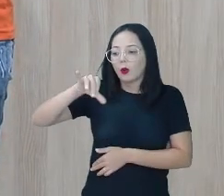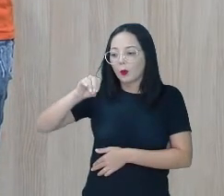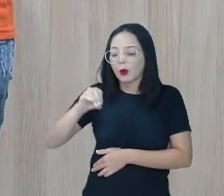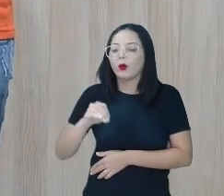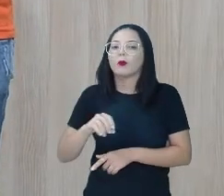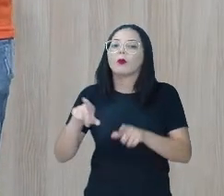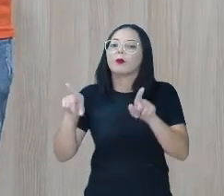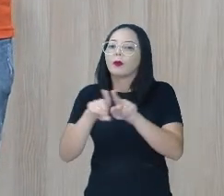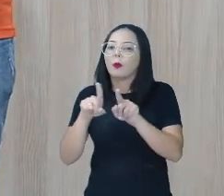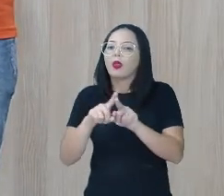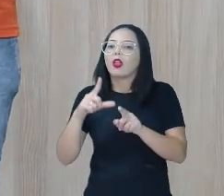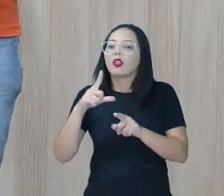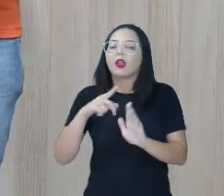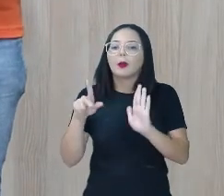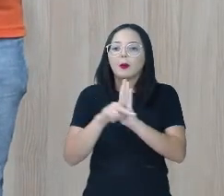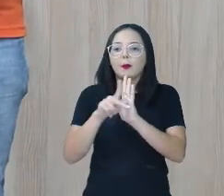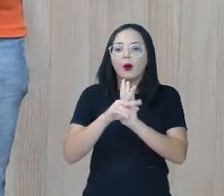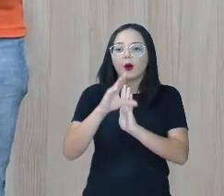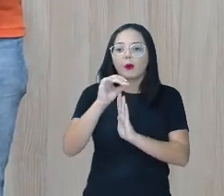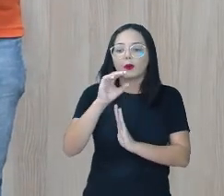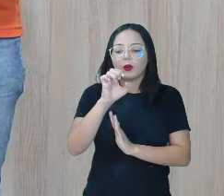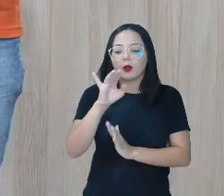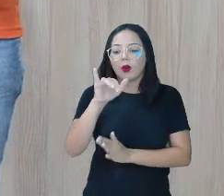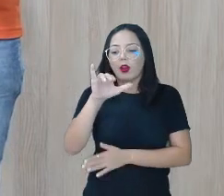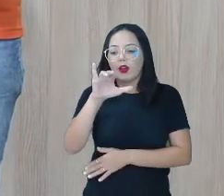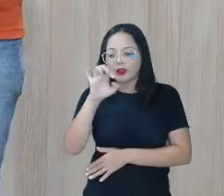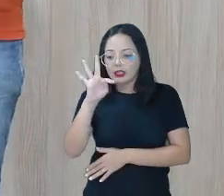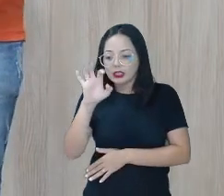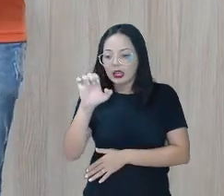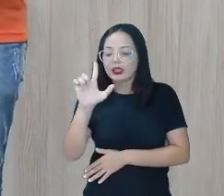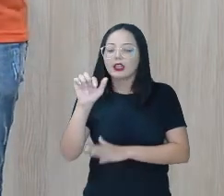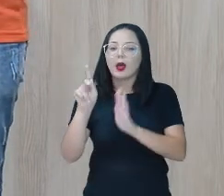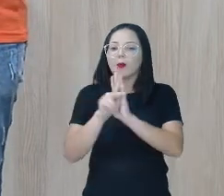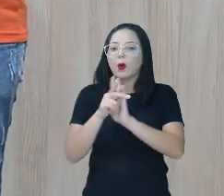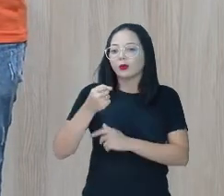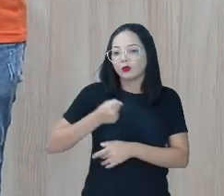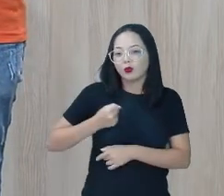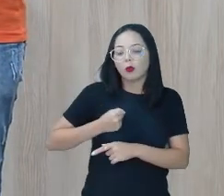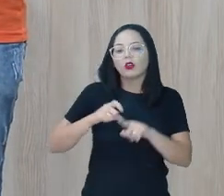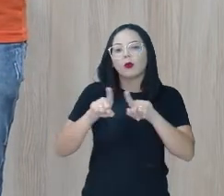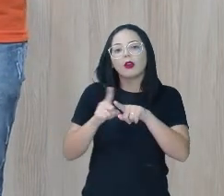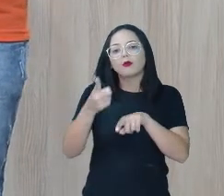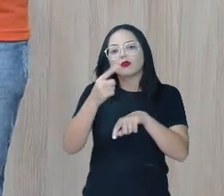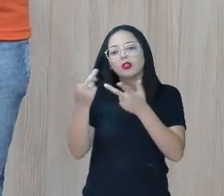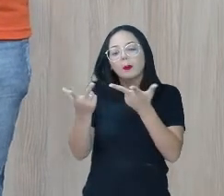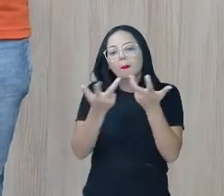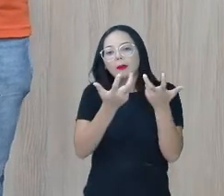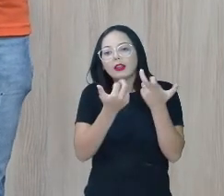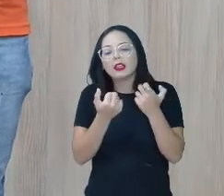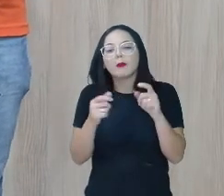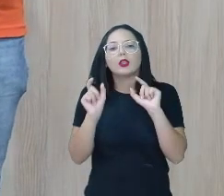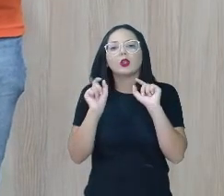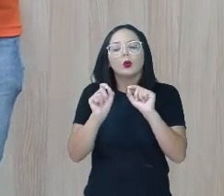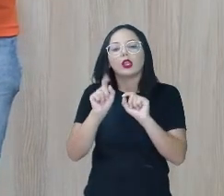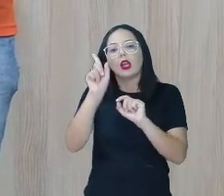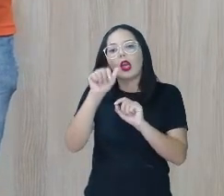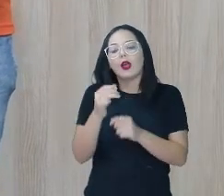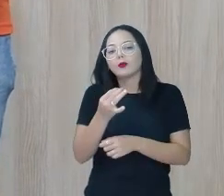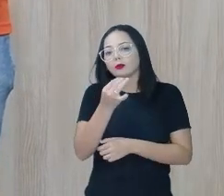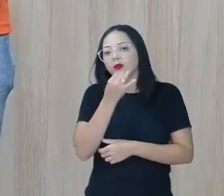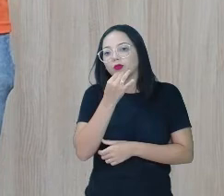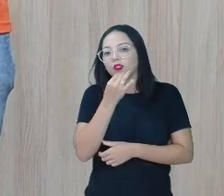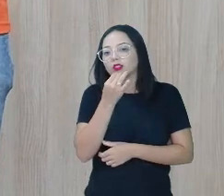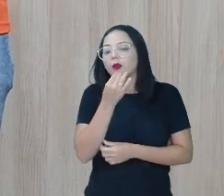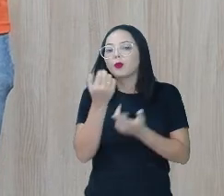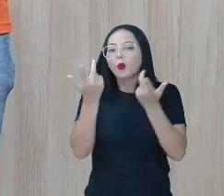parte do coeficiente, que é a parte numérica, certo? Que pode notar que essas partes numéricas aí, elas são